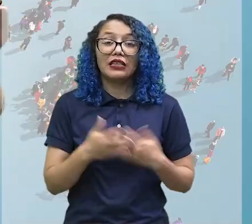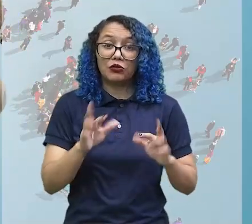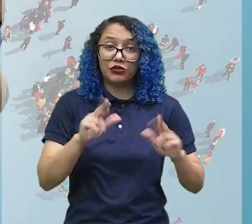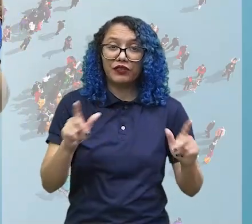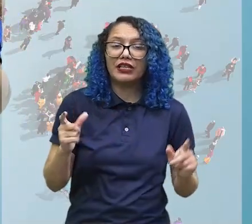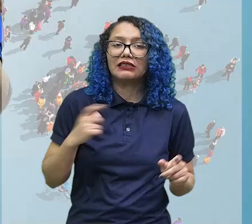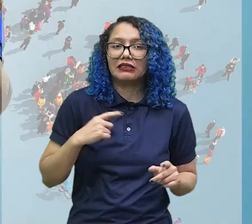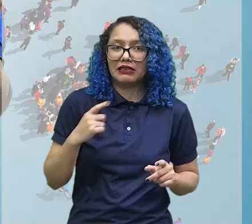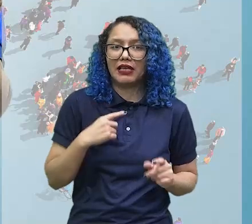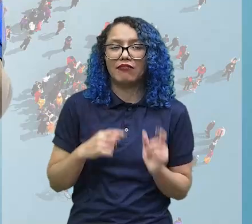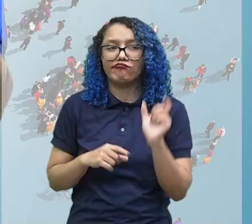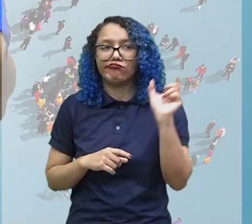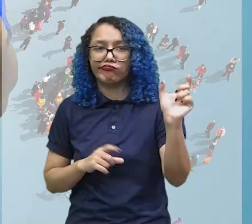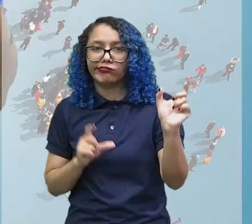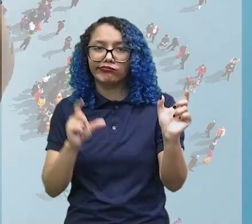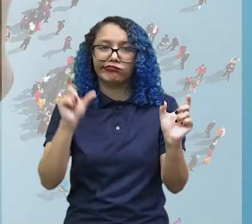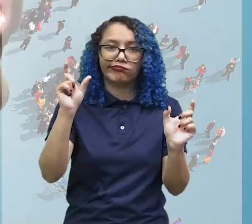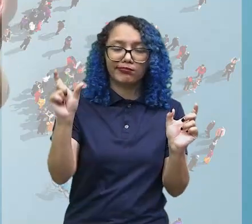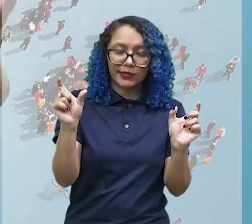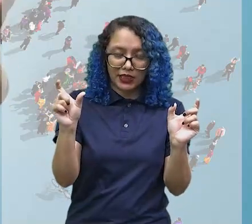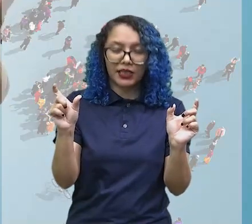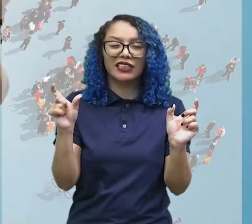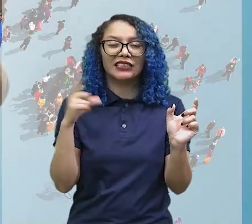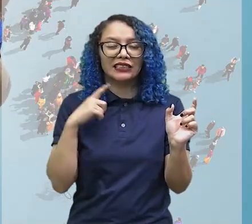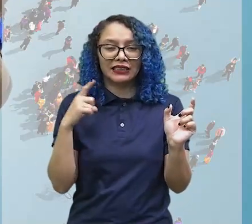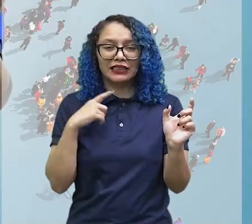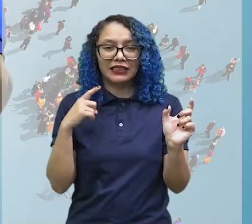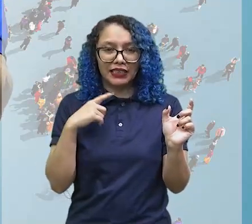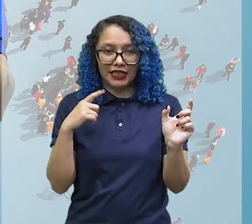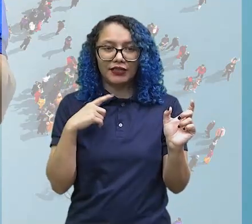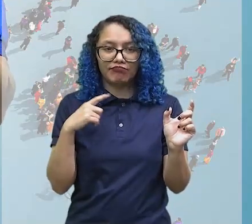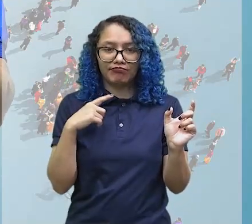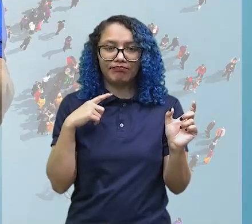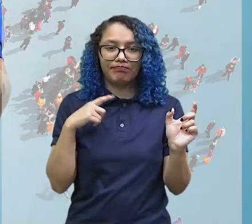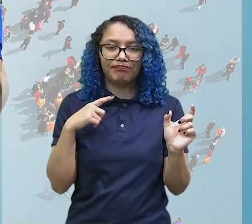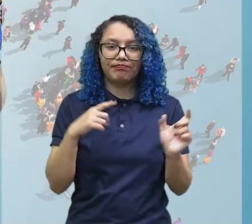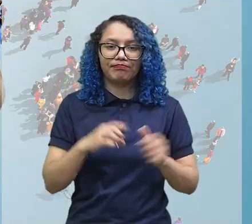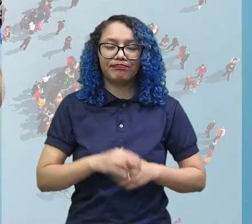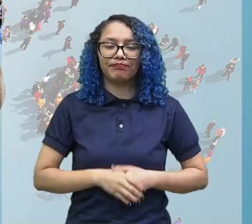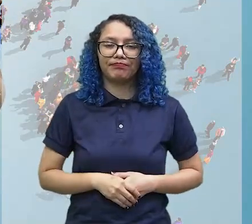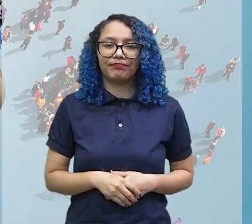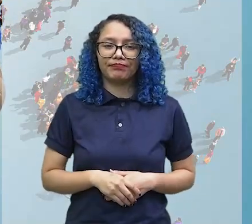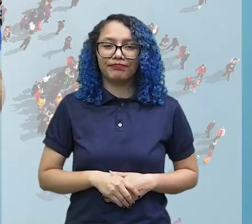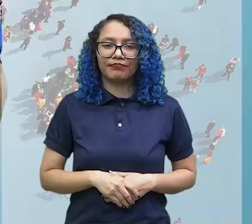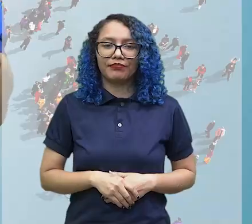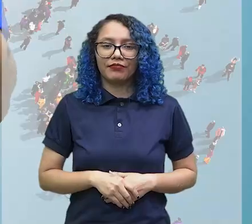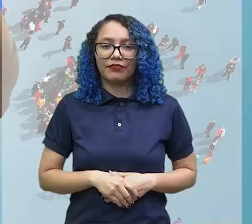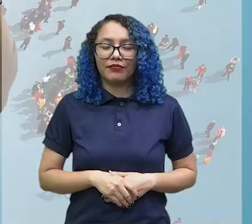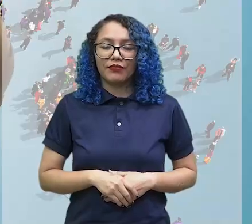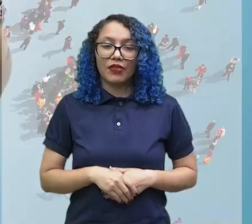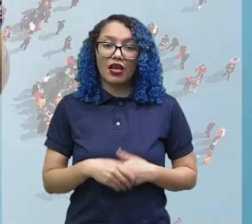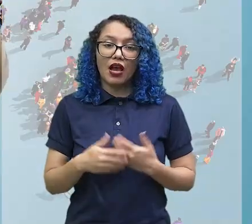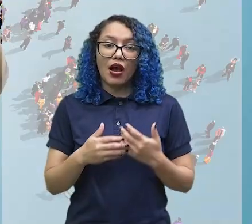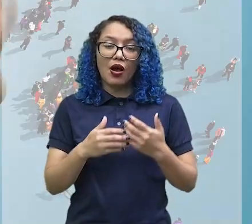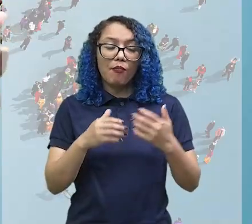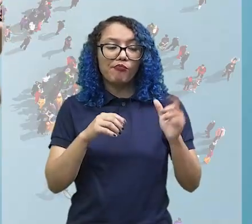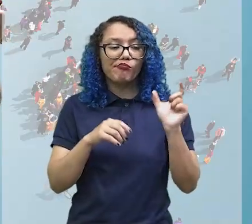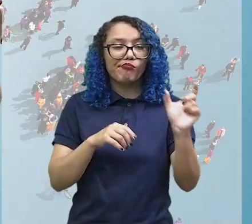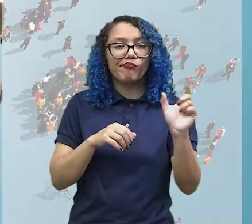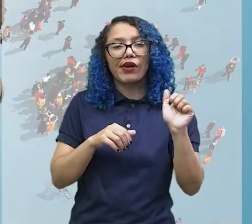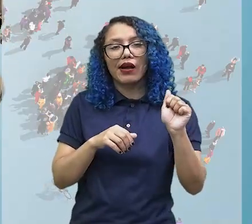existir diferença dessa parte aí da população absoluta com a população relativa, né?